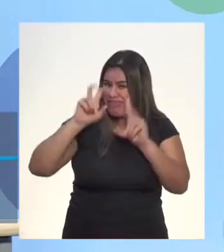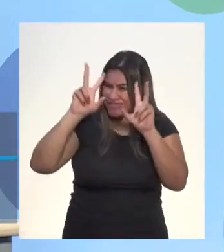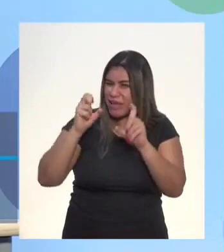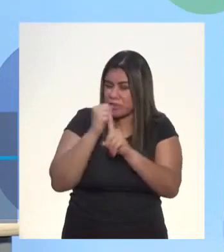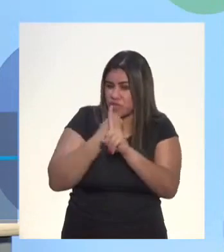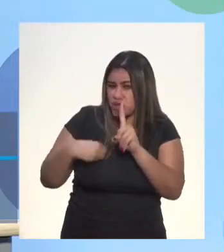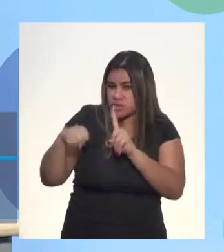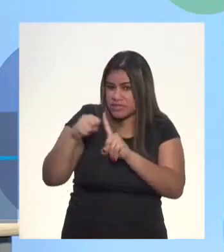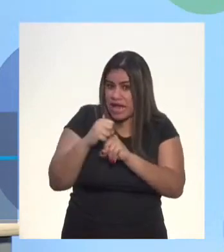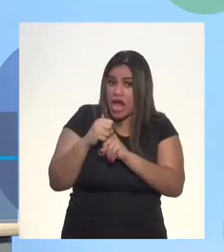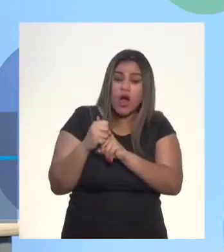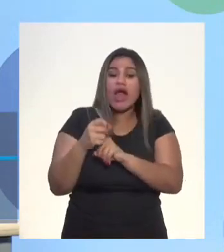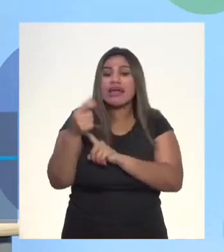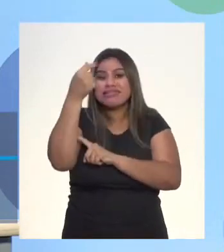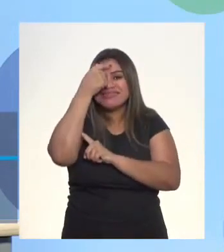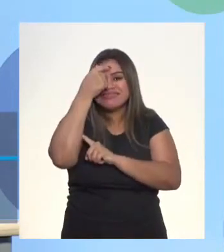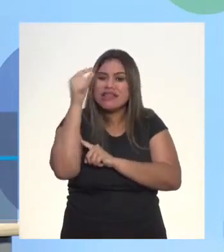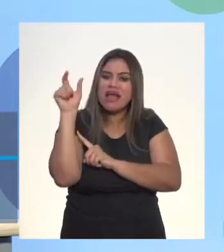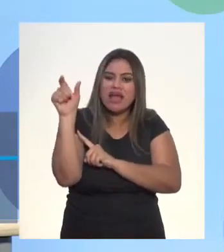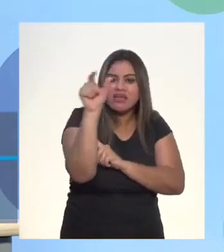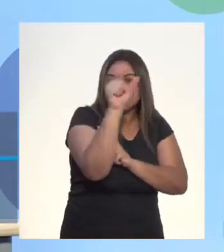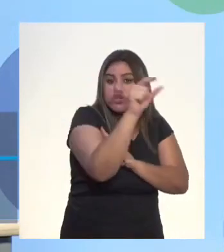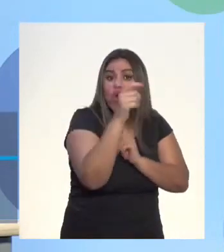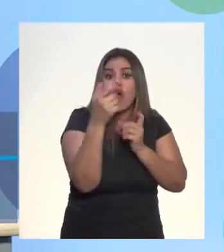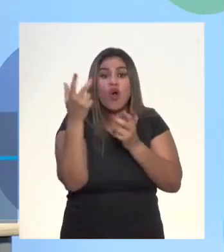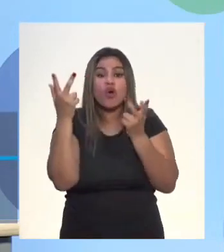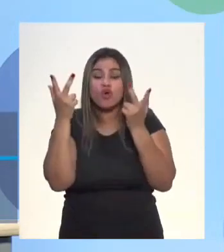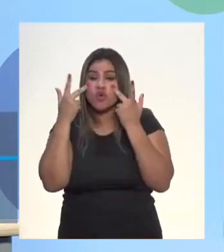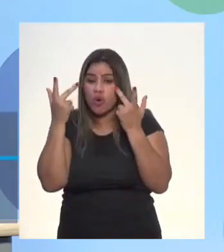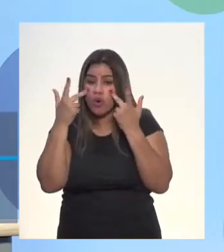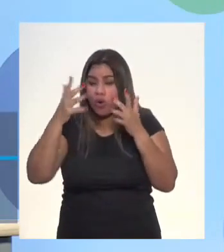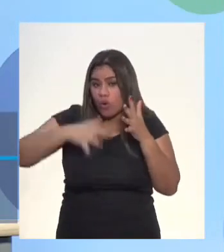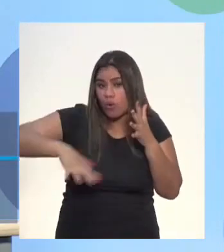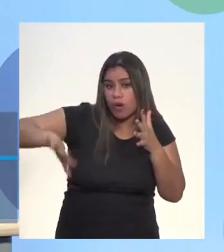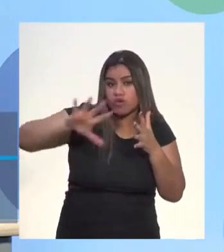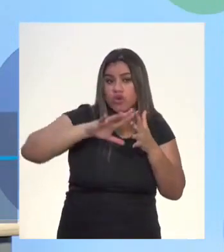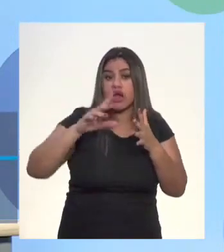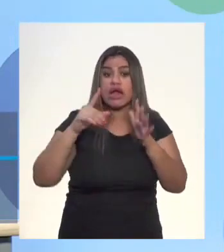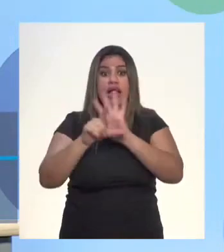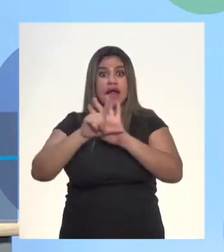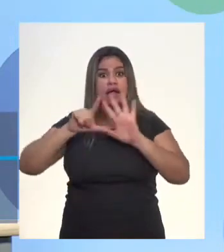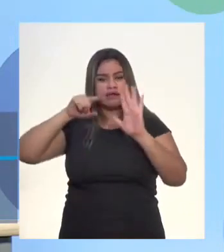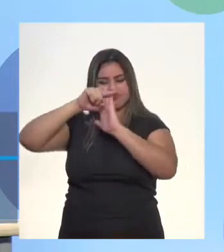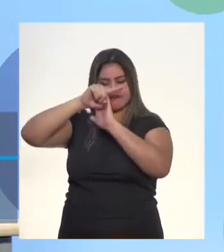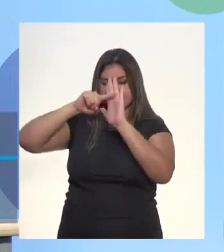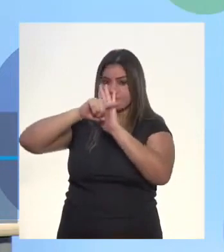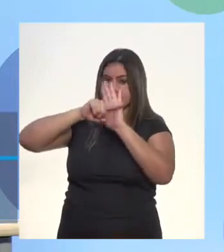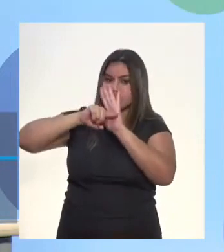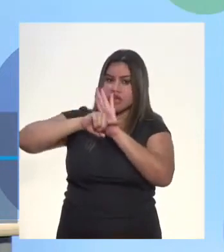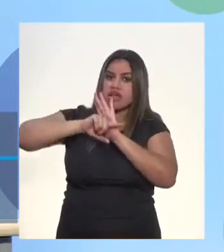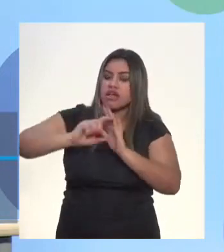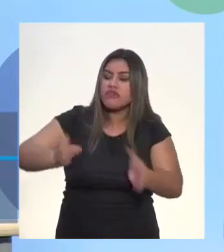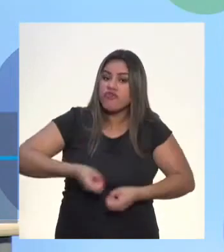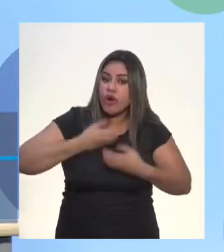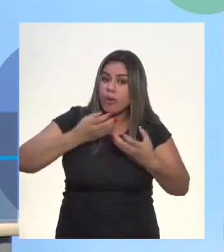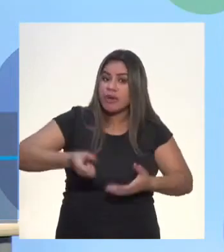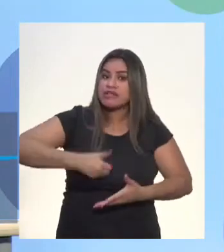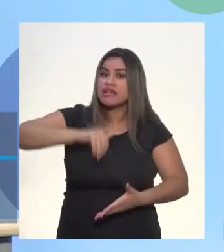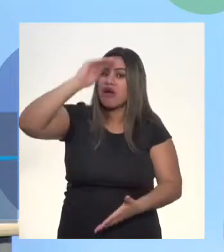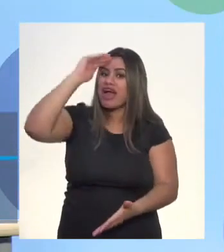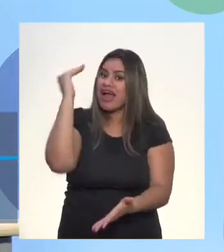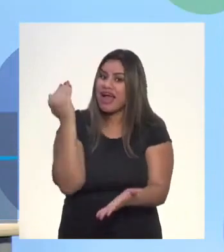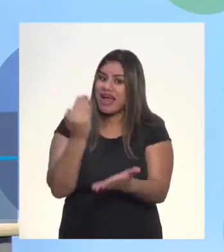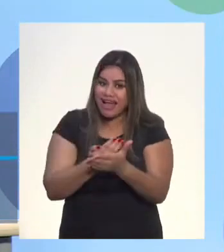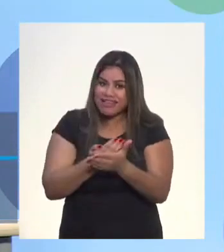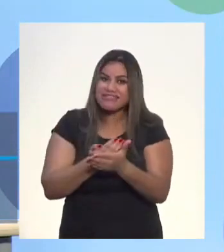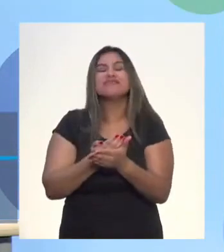de partida. E nós utilizamos uma metodologia de verificação para a produção de dados que sejam confiáveis e sejam